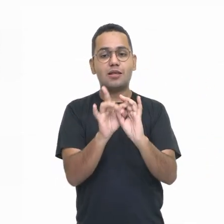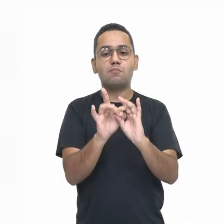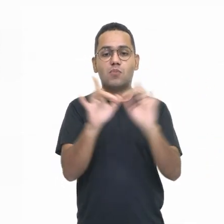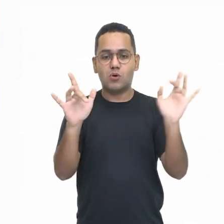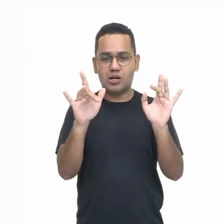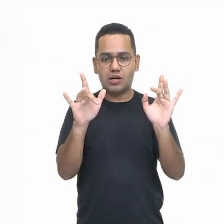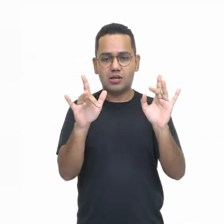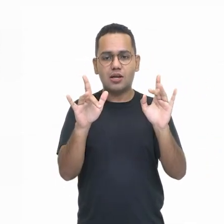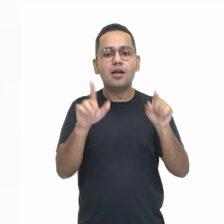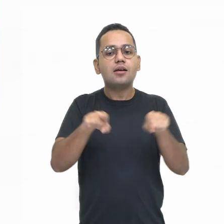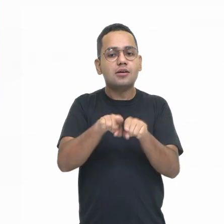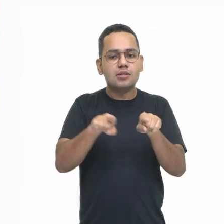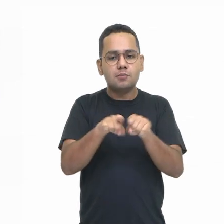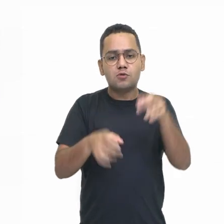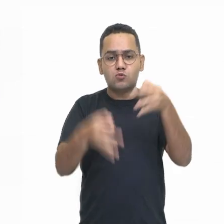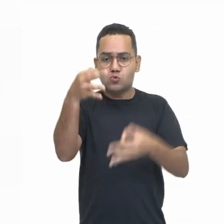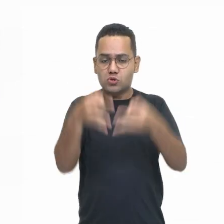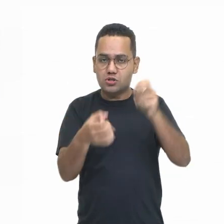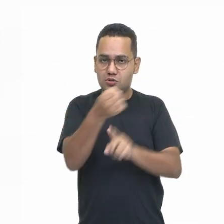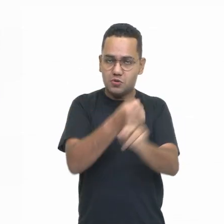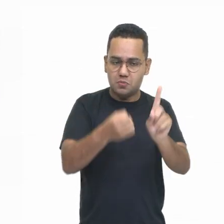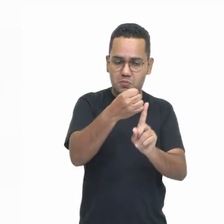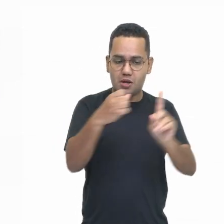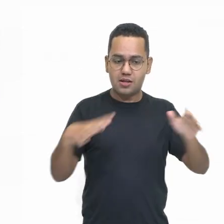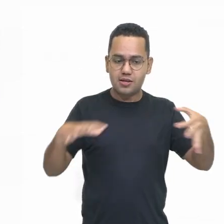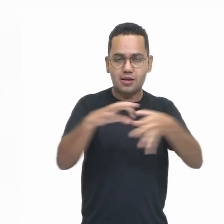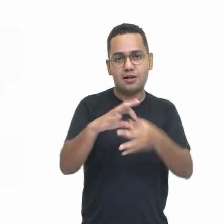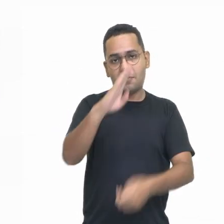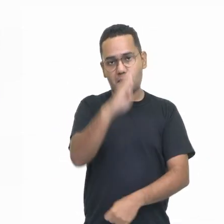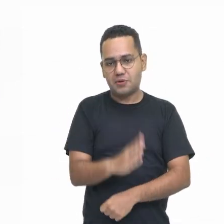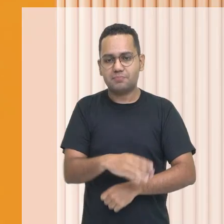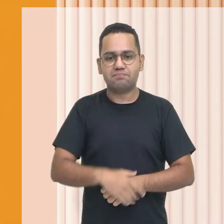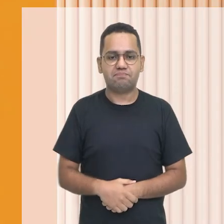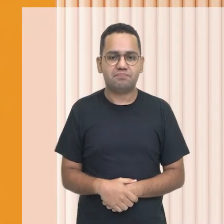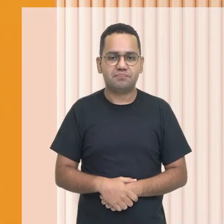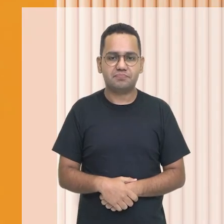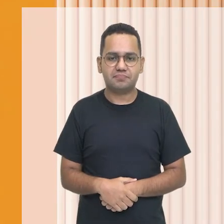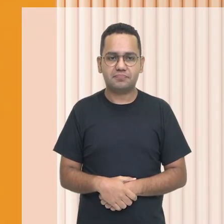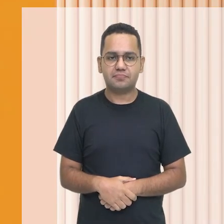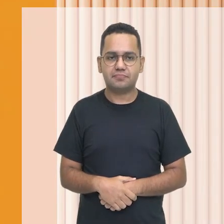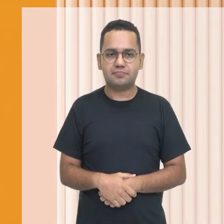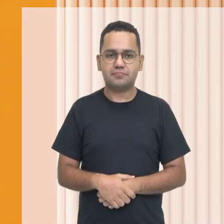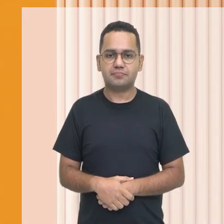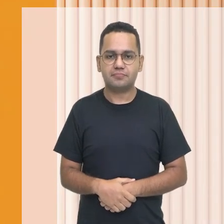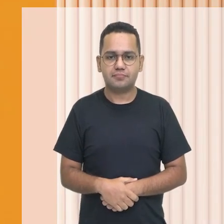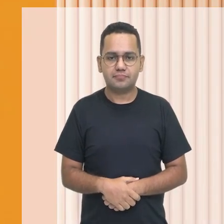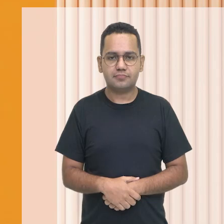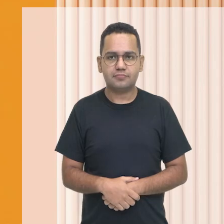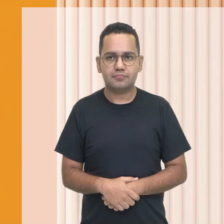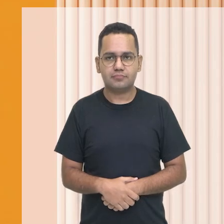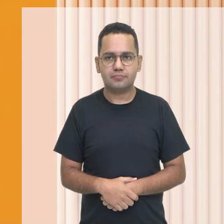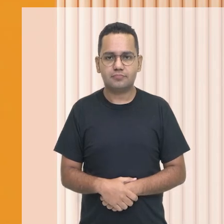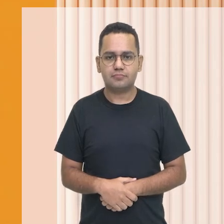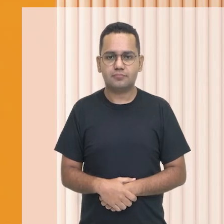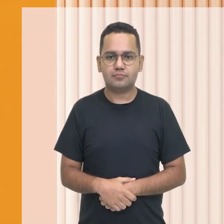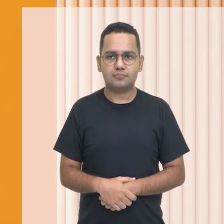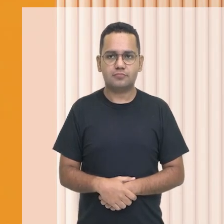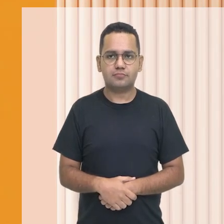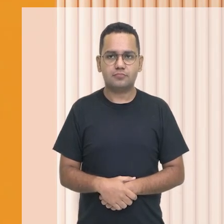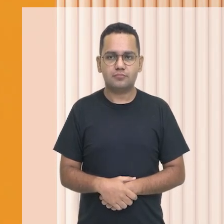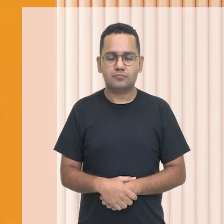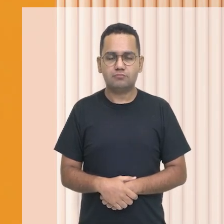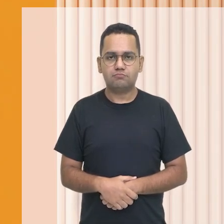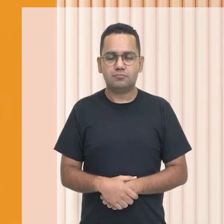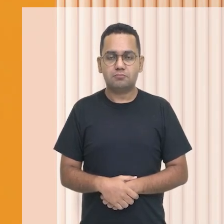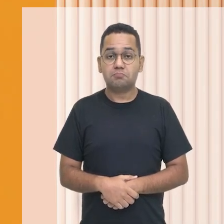só, como é importante estarmos conectados, né, às mudanças que ocorreram